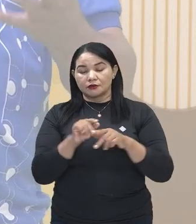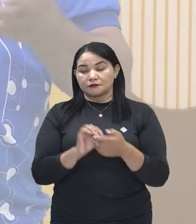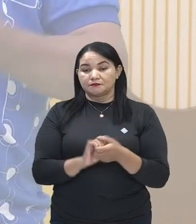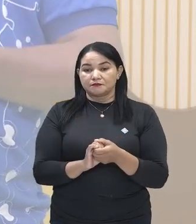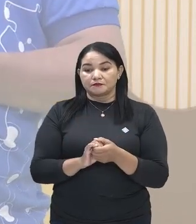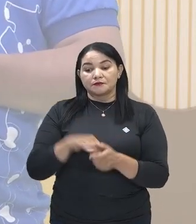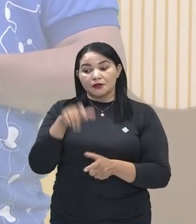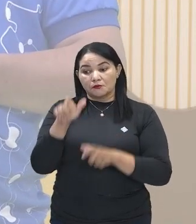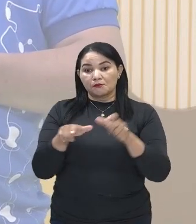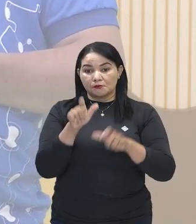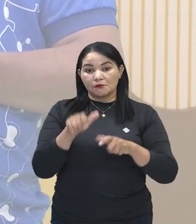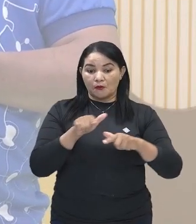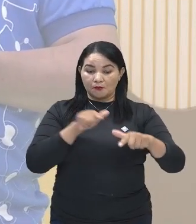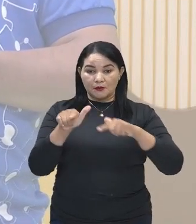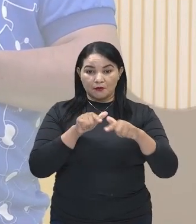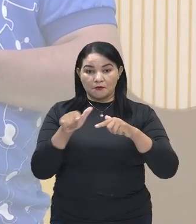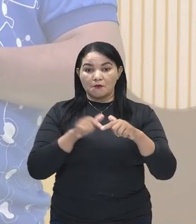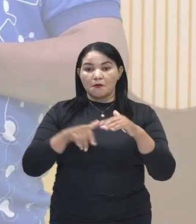principalmente os trabalhadores.